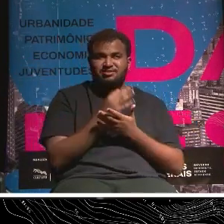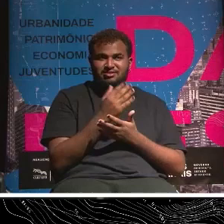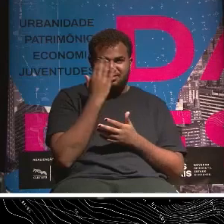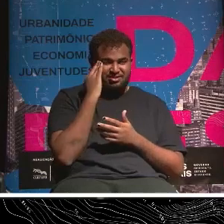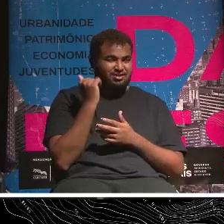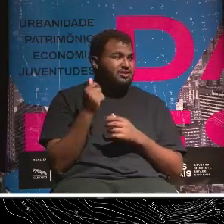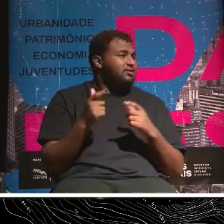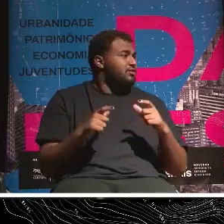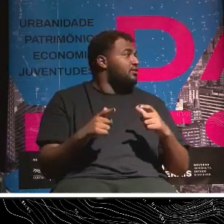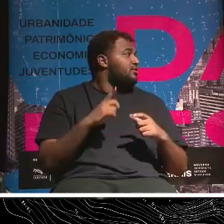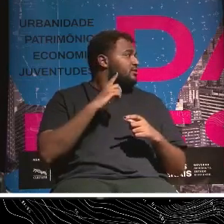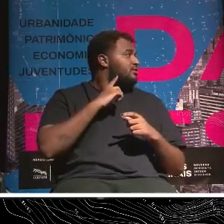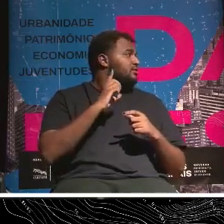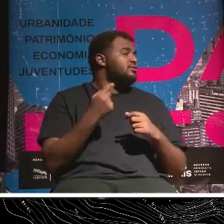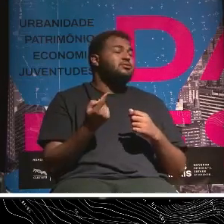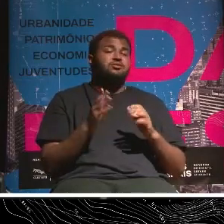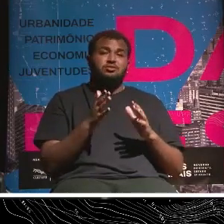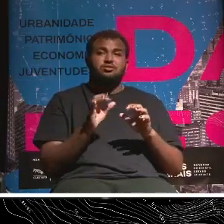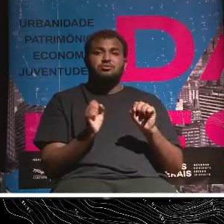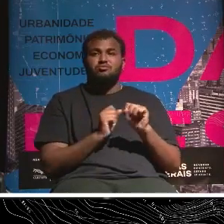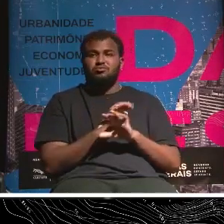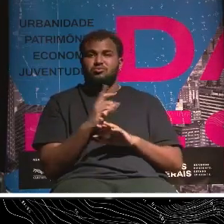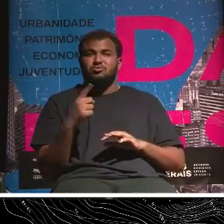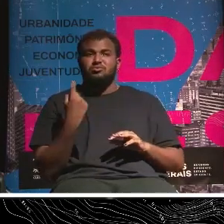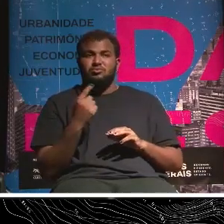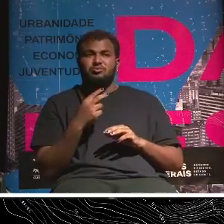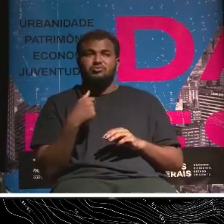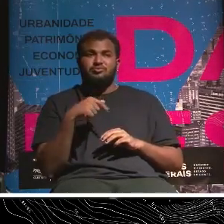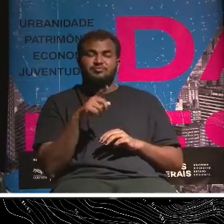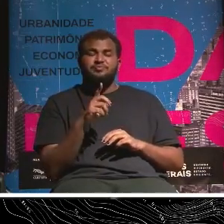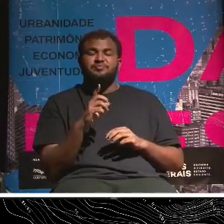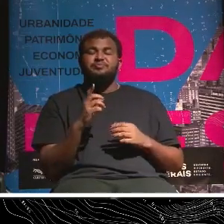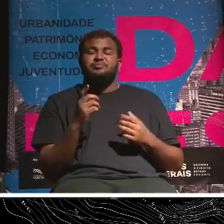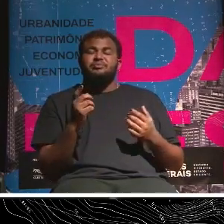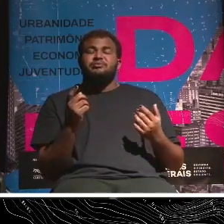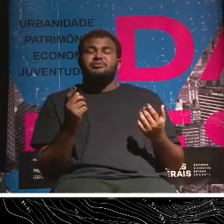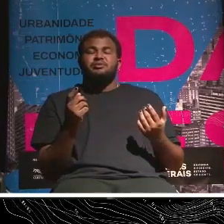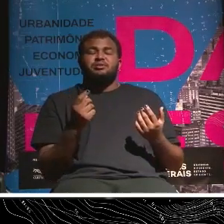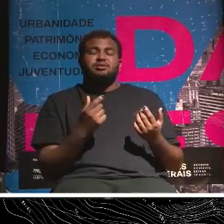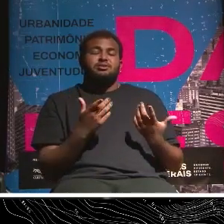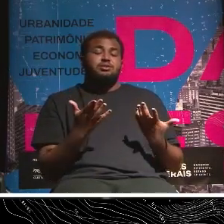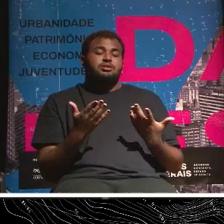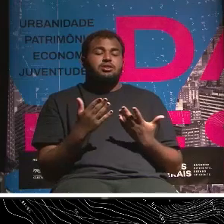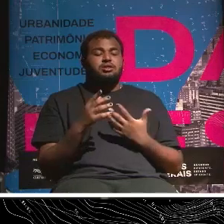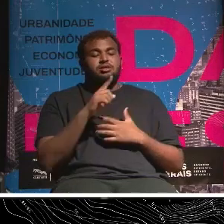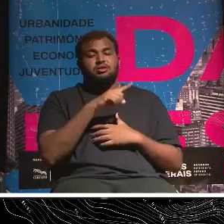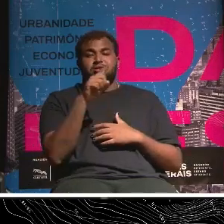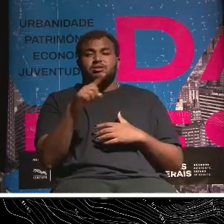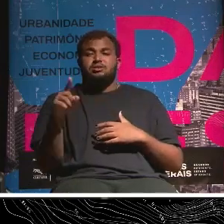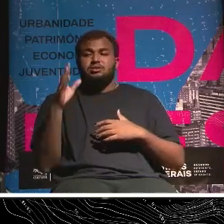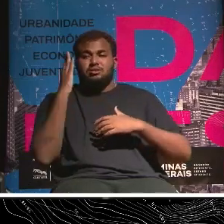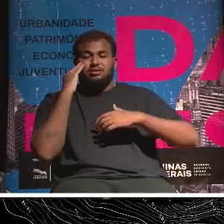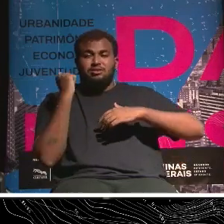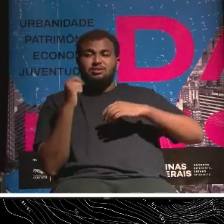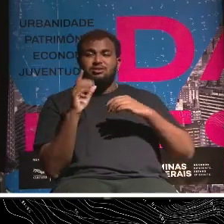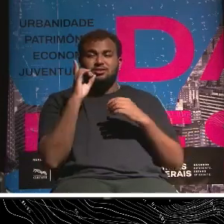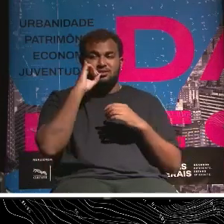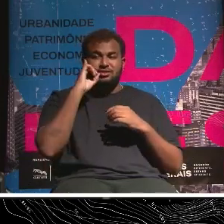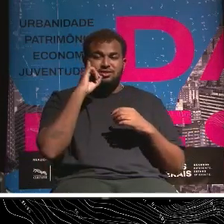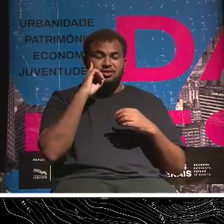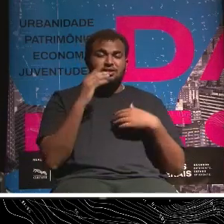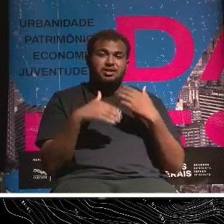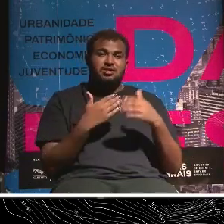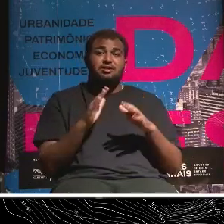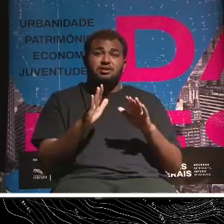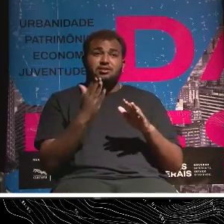está. Isso aqui é muito claro para a gente, onde que a gente está indo. Assim. Então, os indicadores, não sei quantos dias, mas a gente sabe que